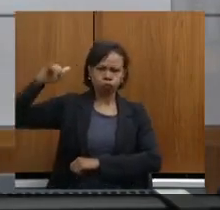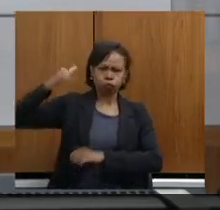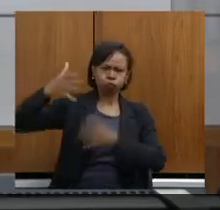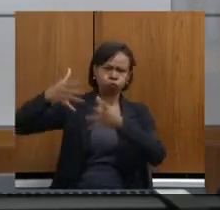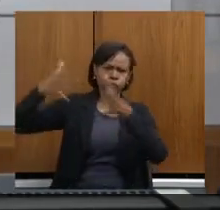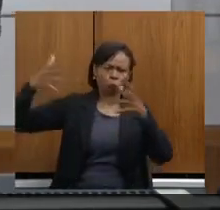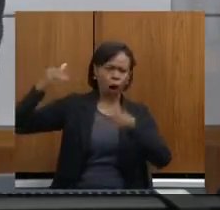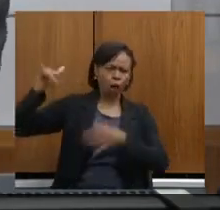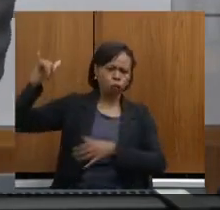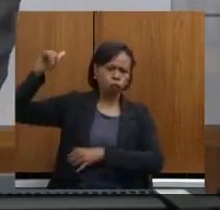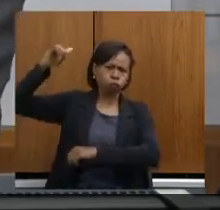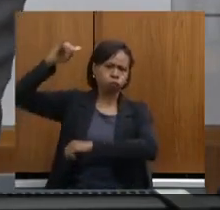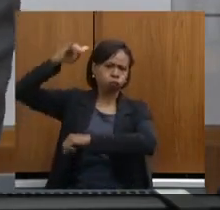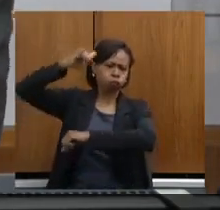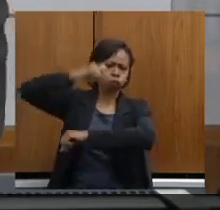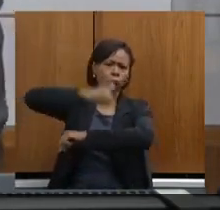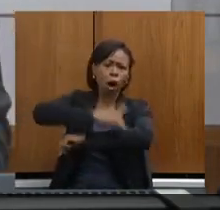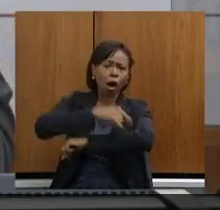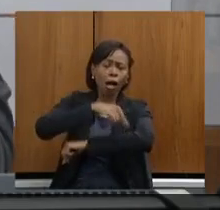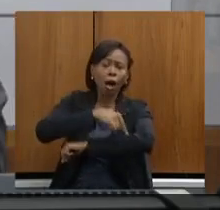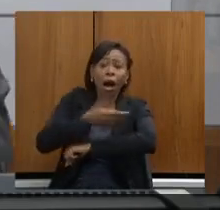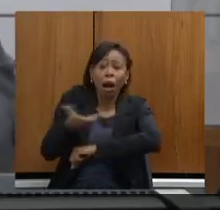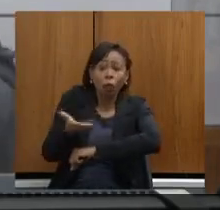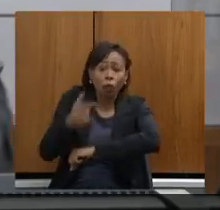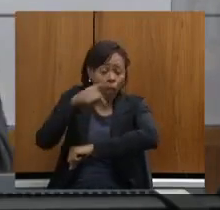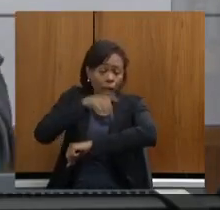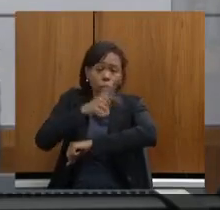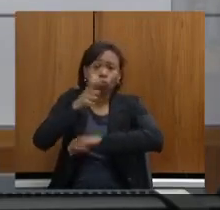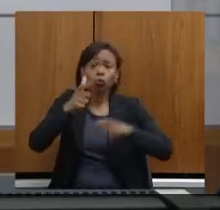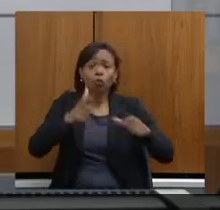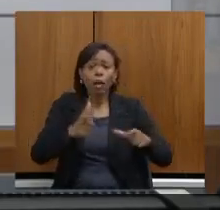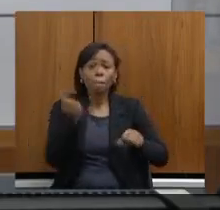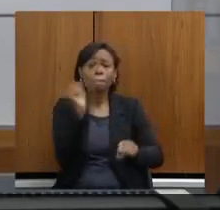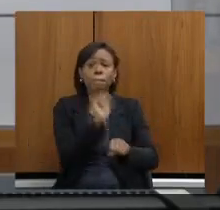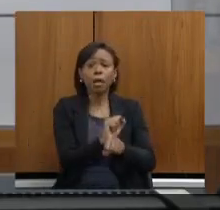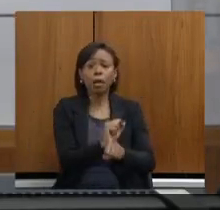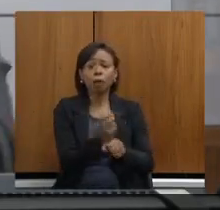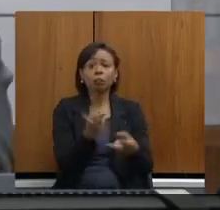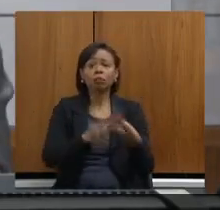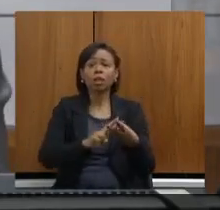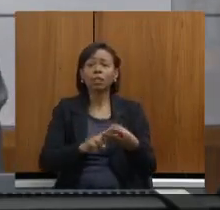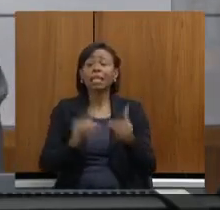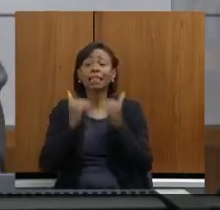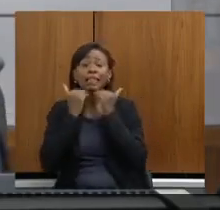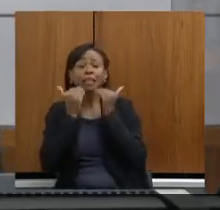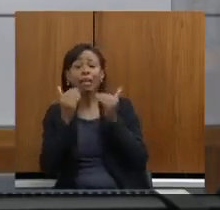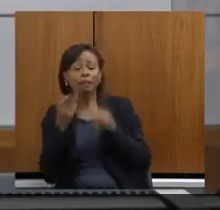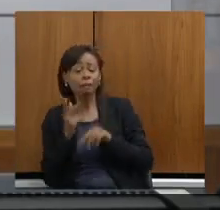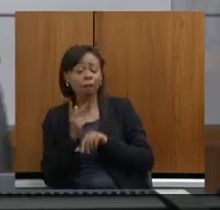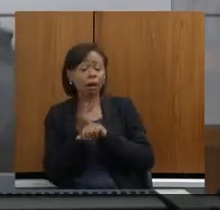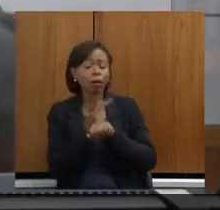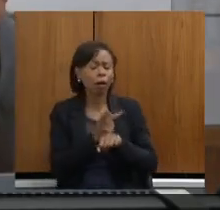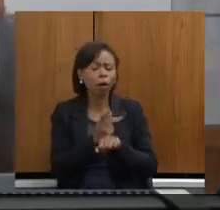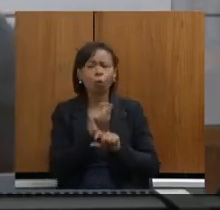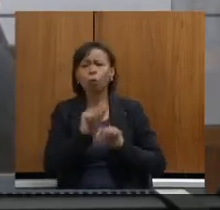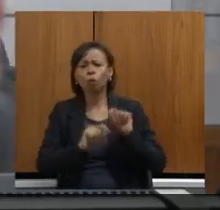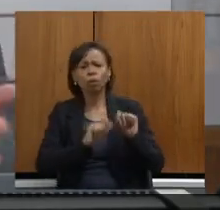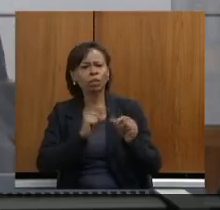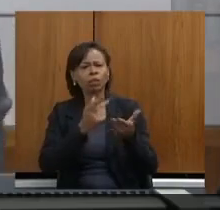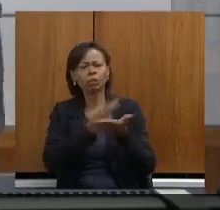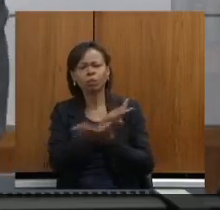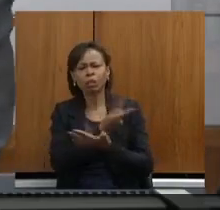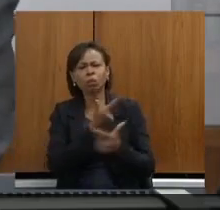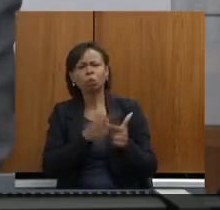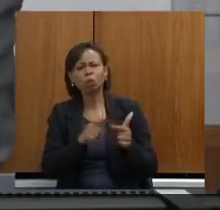jato um blog E hoje tá interditado e não tem ninguém que vai procurar saber o que que tá acontecendo o que que precisa para